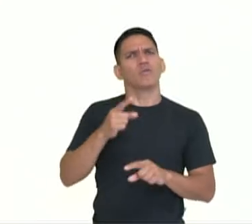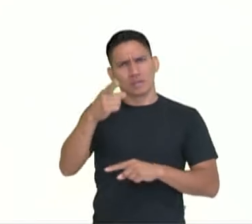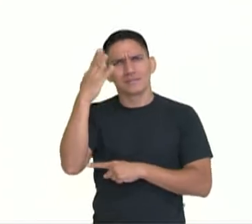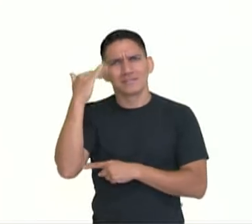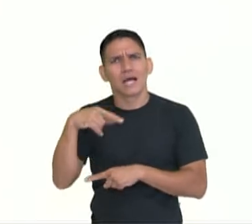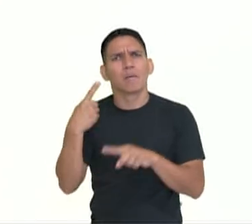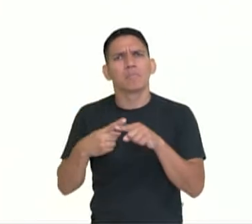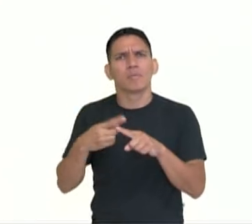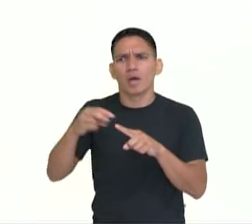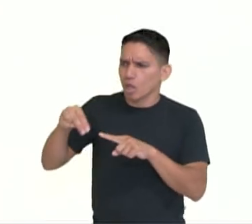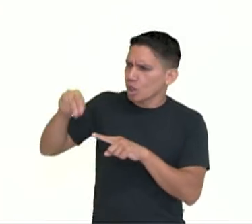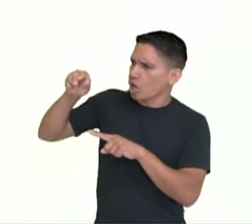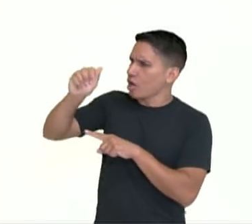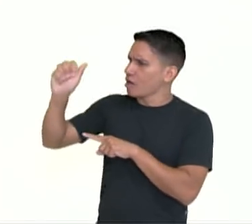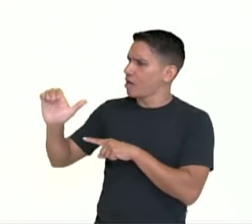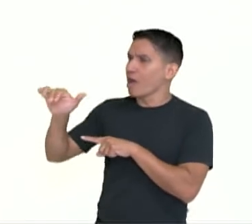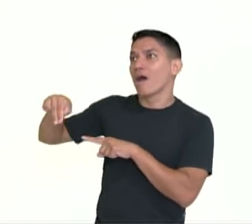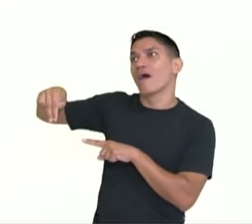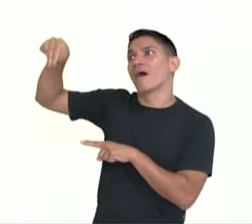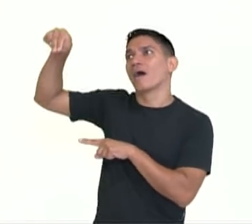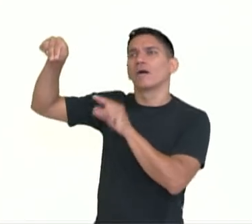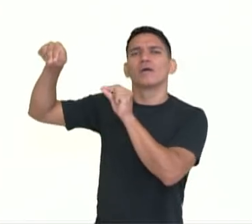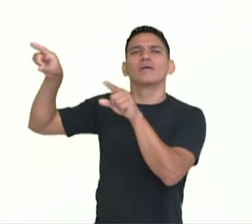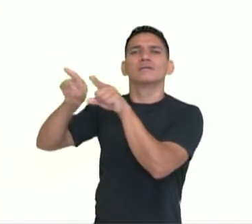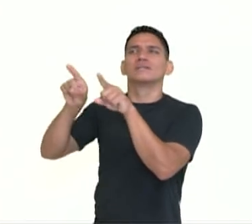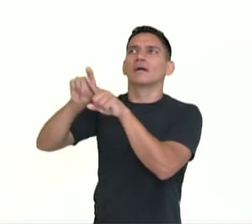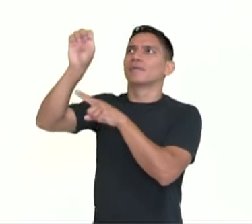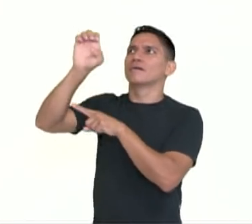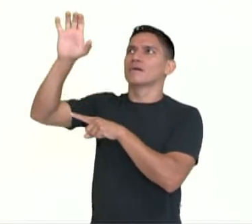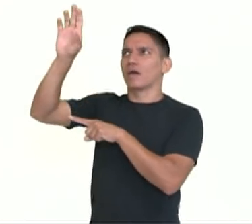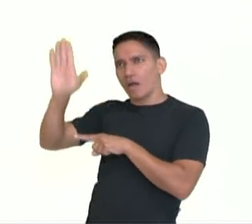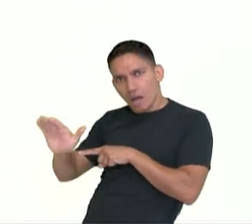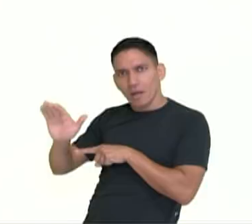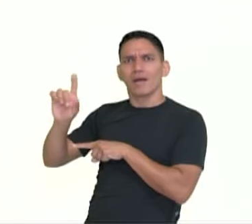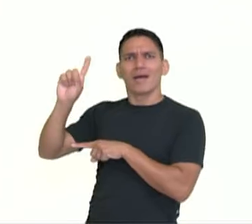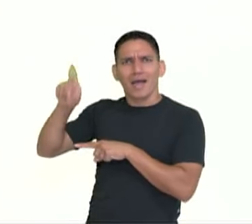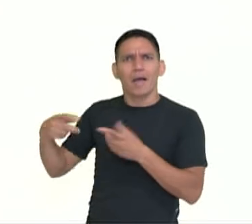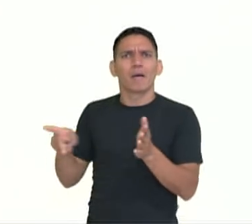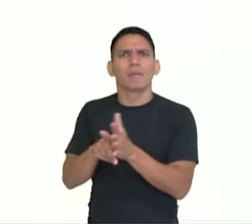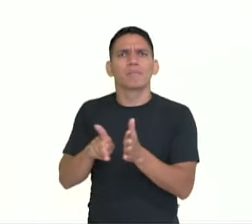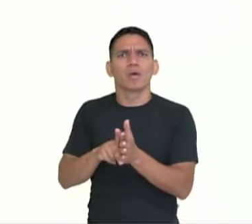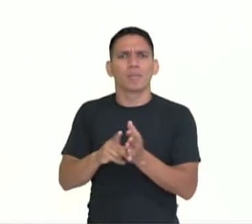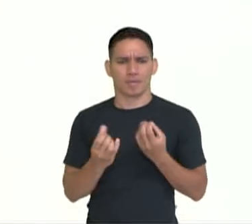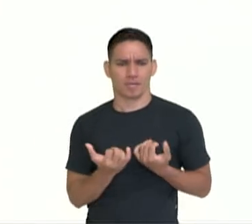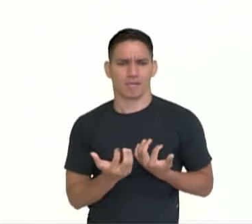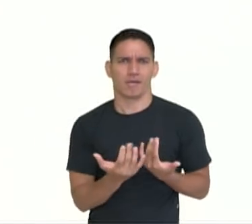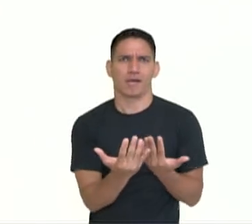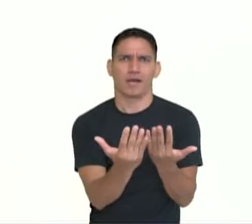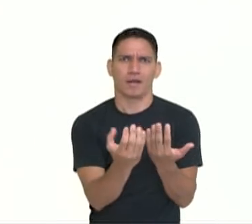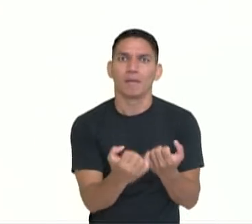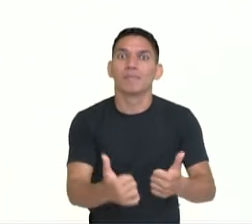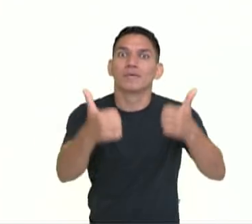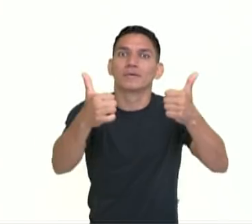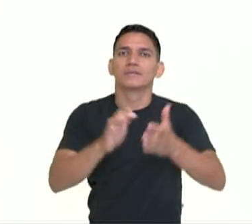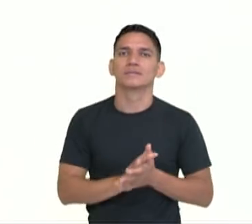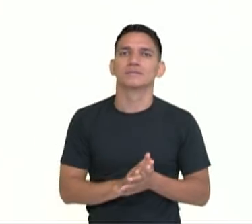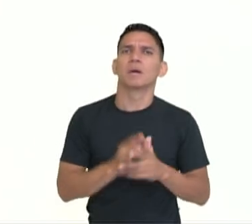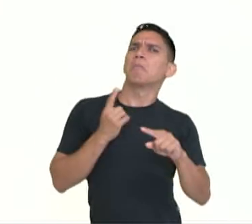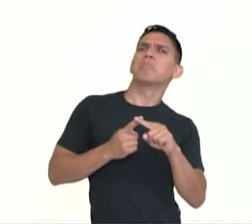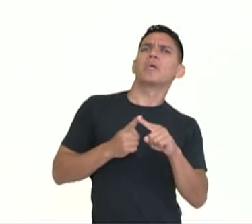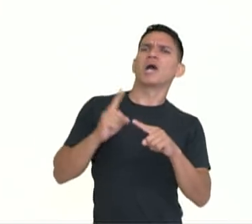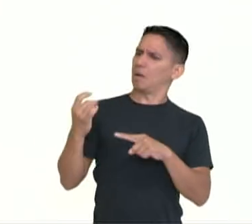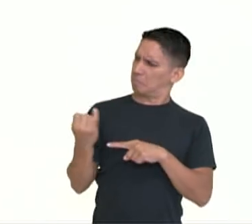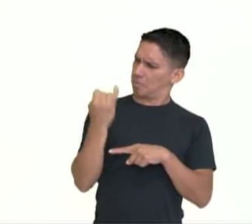África e do Oriente Médio é chamada de crescente fértil? E a outra, qual a importância da crescente fértil